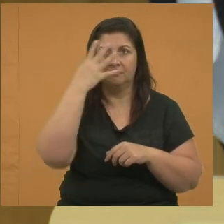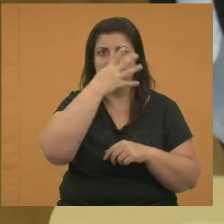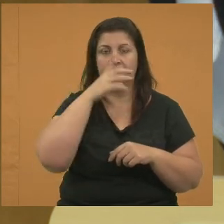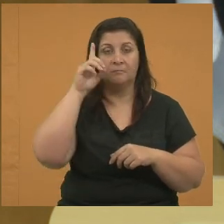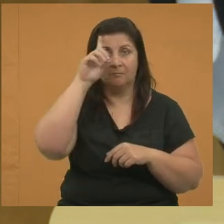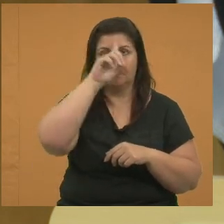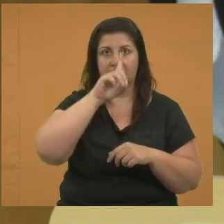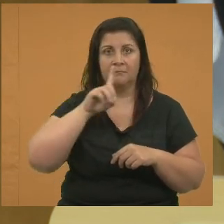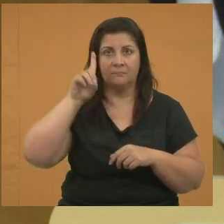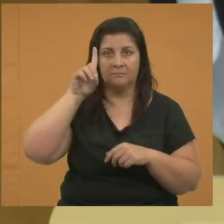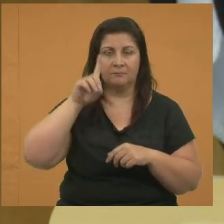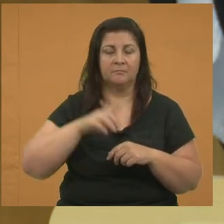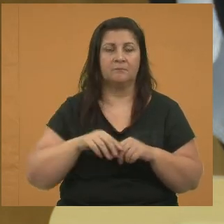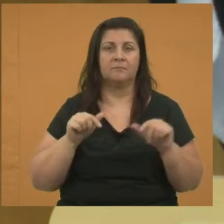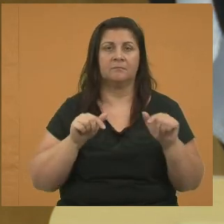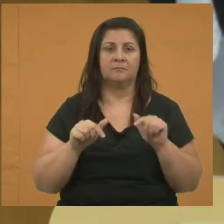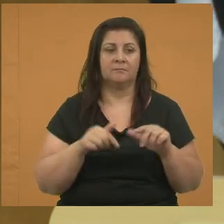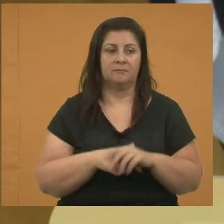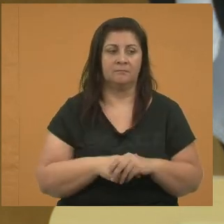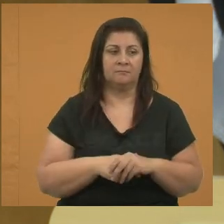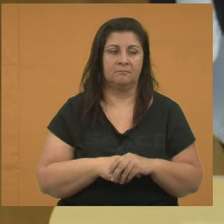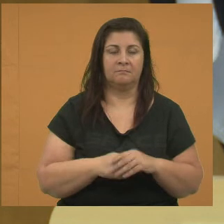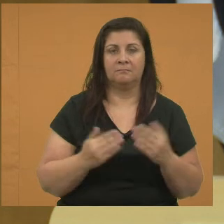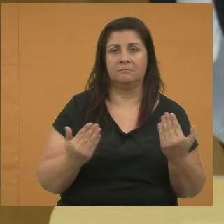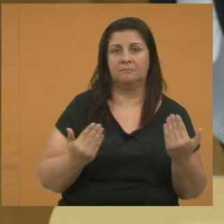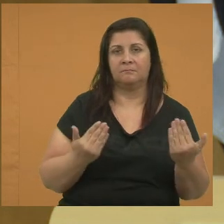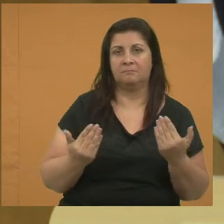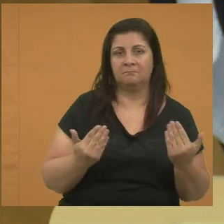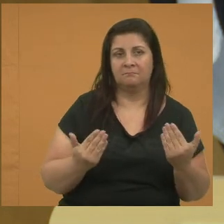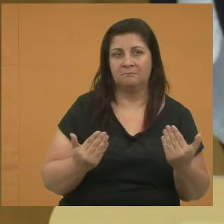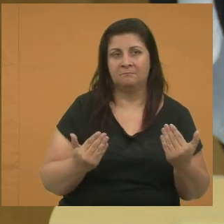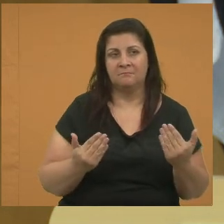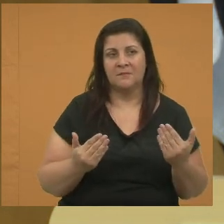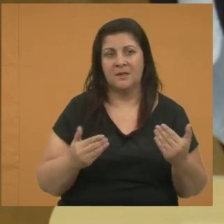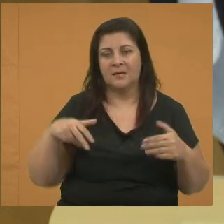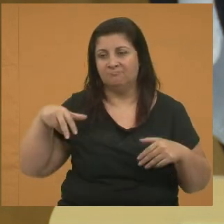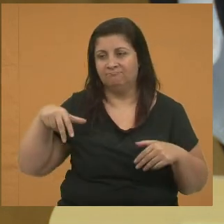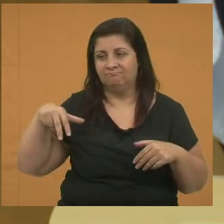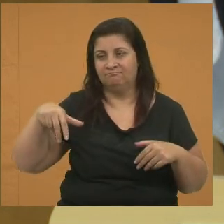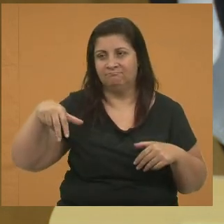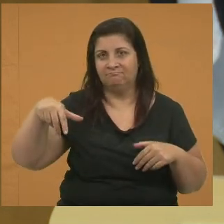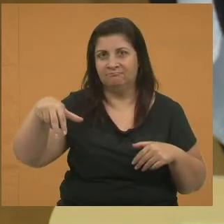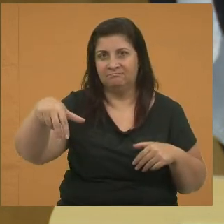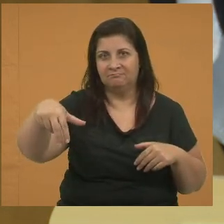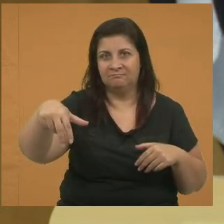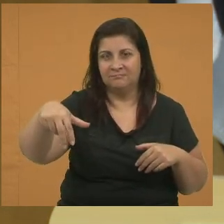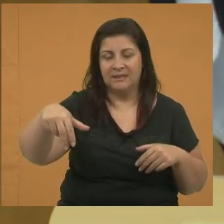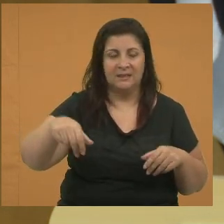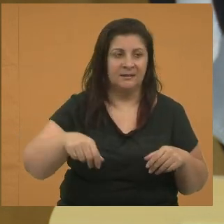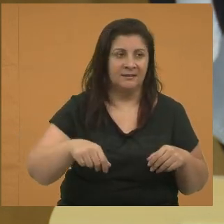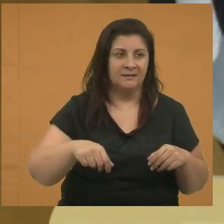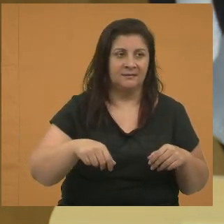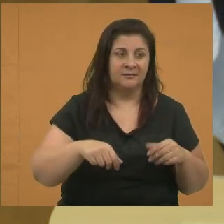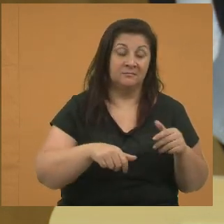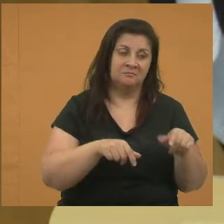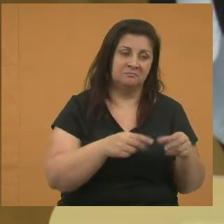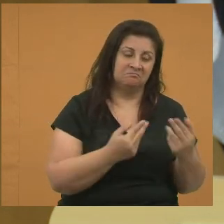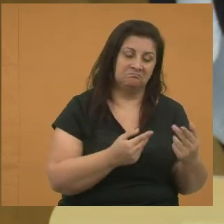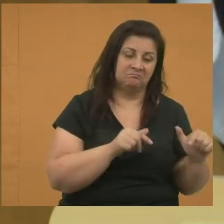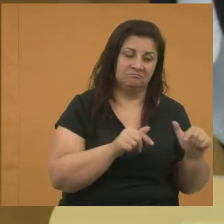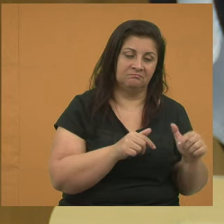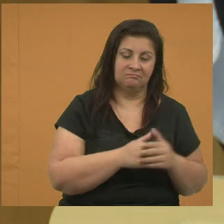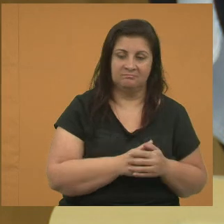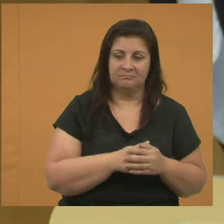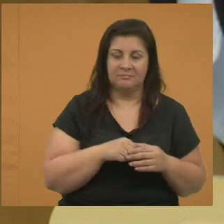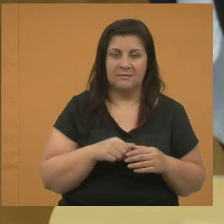uma semelhança entre essas duas experiências, ser comerciante e fazer essa caminhada. No primeiro dia, a gente começa com aqueles